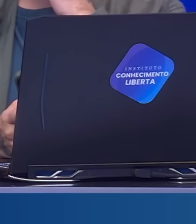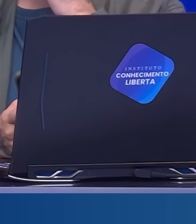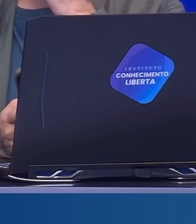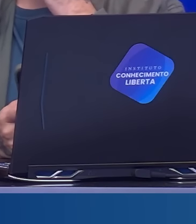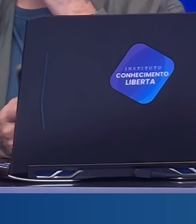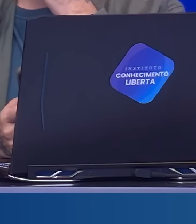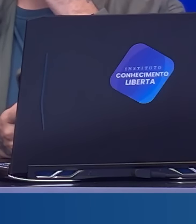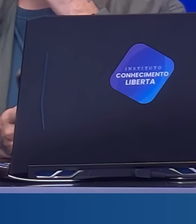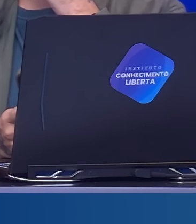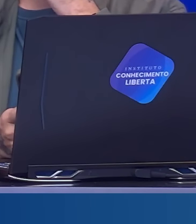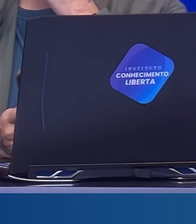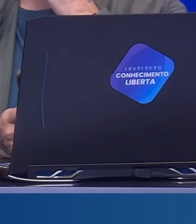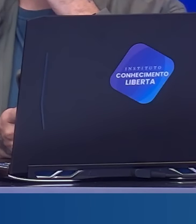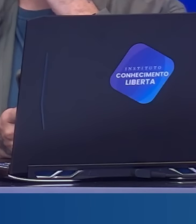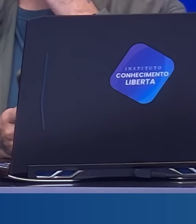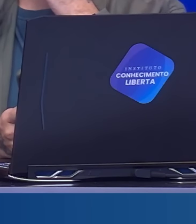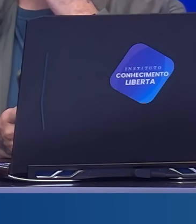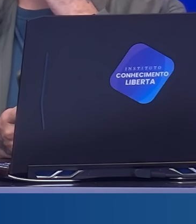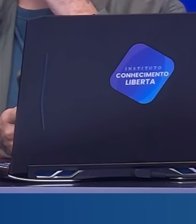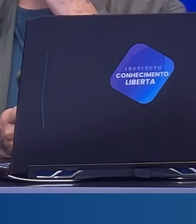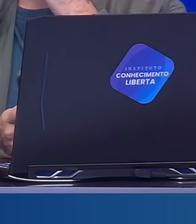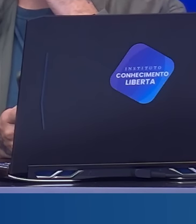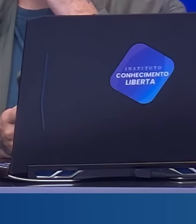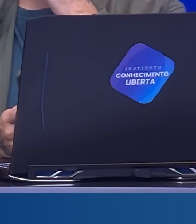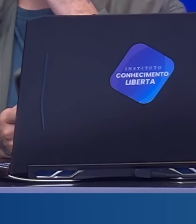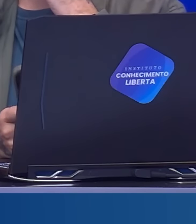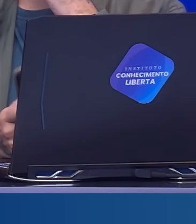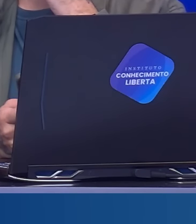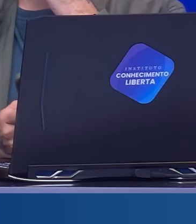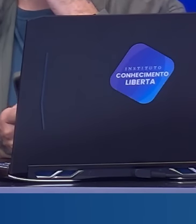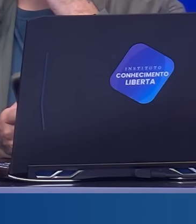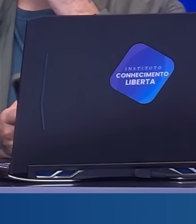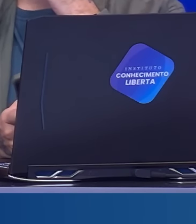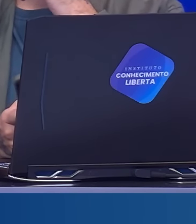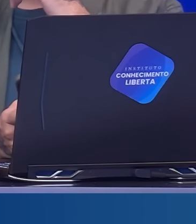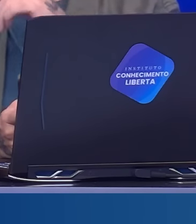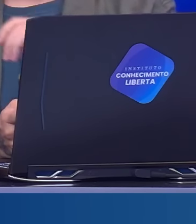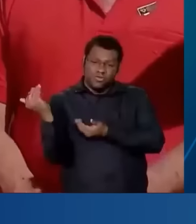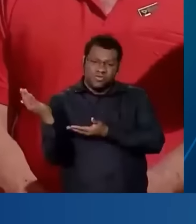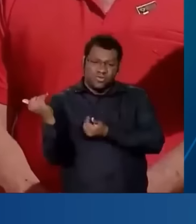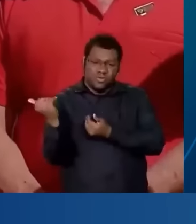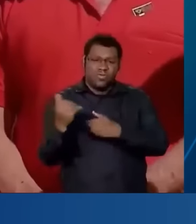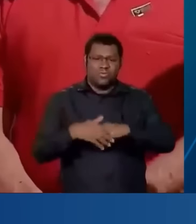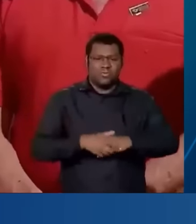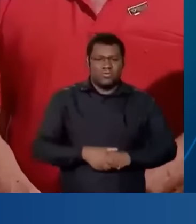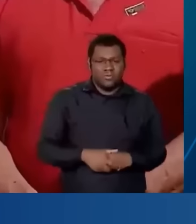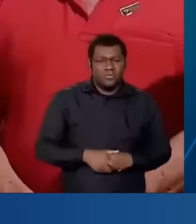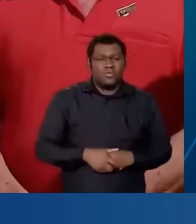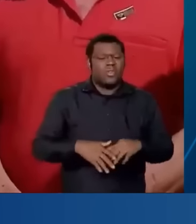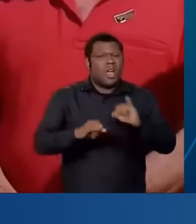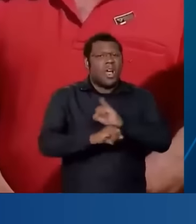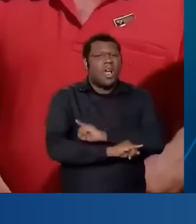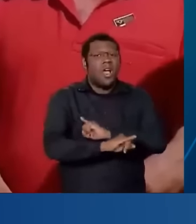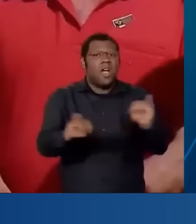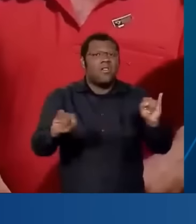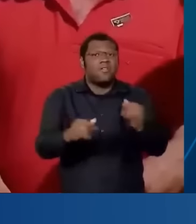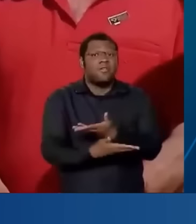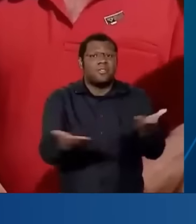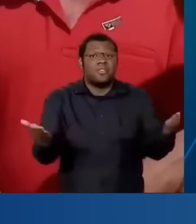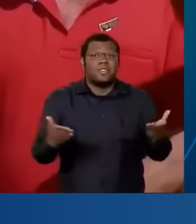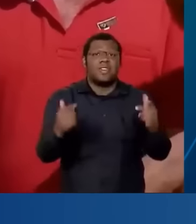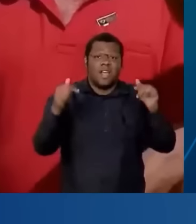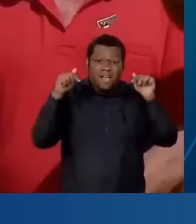as pessoas que recebem até R$ 5.000. A gente tem em vídeo o que ele disse, vamos assistir? E poder dizer para vocês,